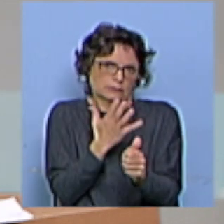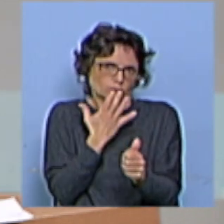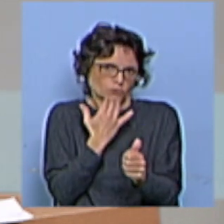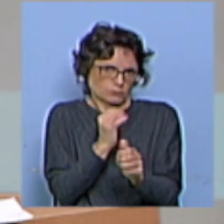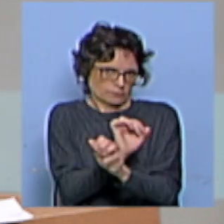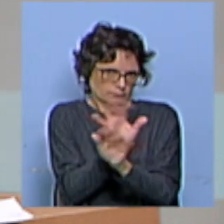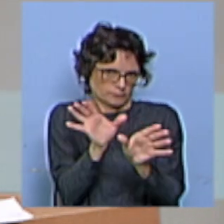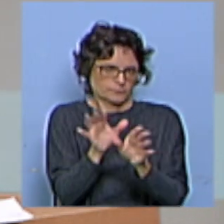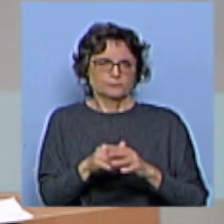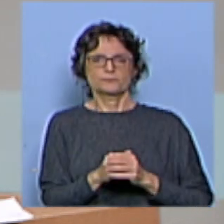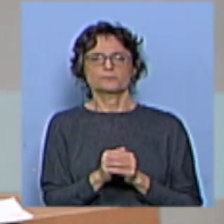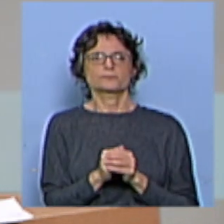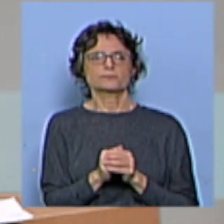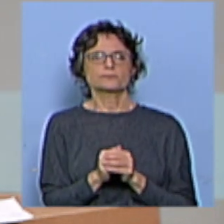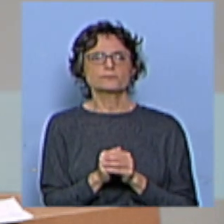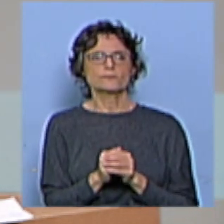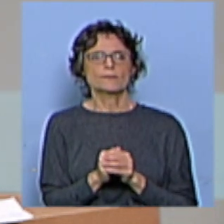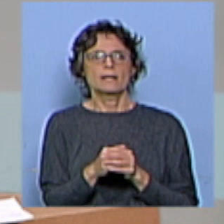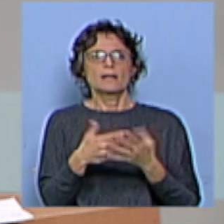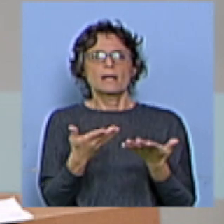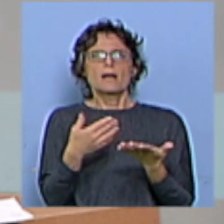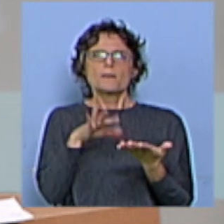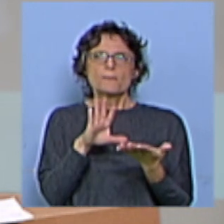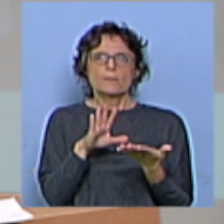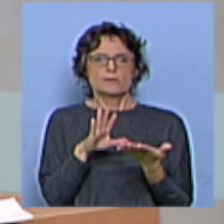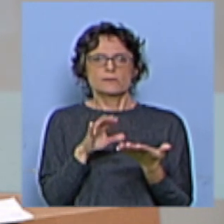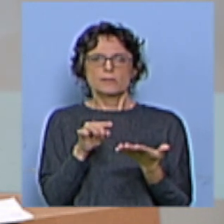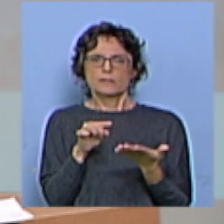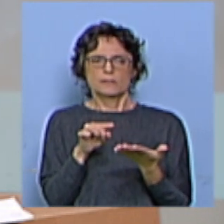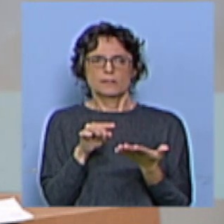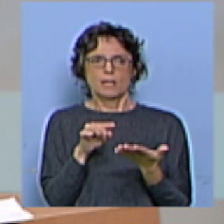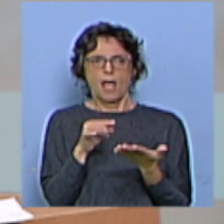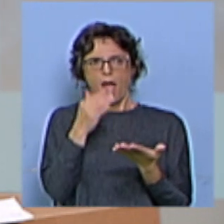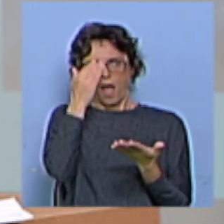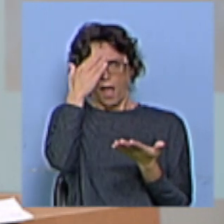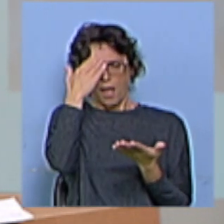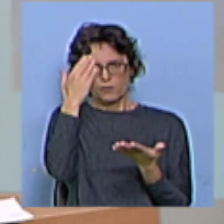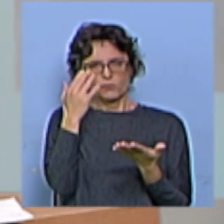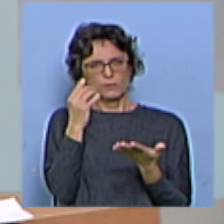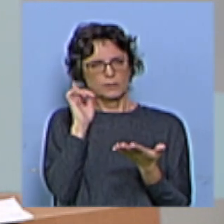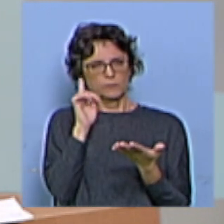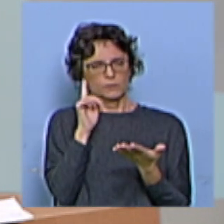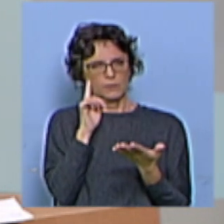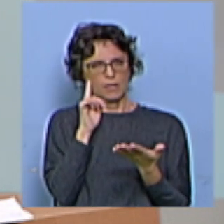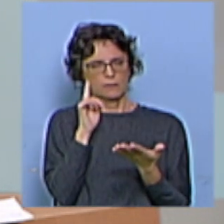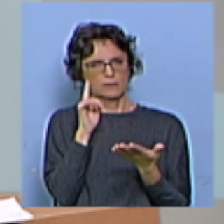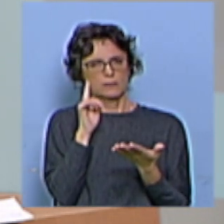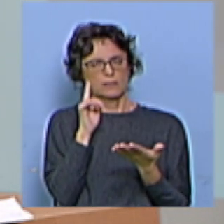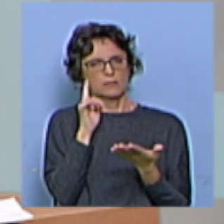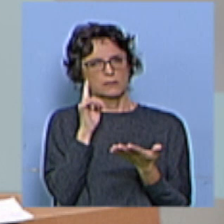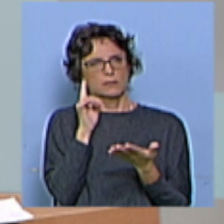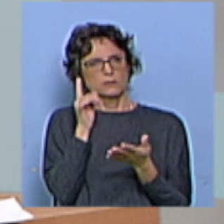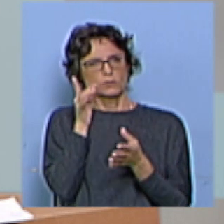Mas fundamentalmente eu penso que mais do que, enfim, nos focarmos em aspectos pontuais que possam acontecer num ou